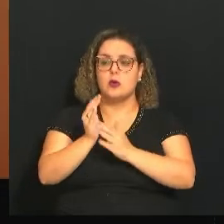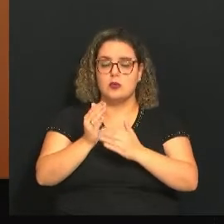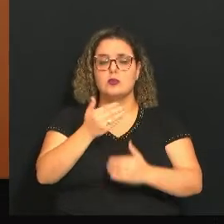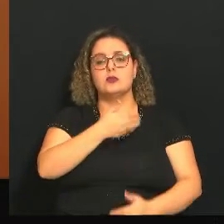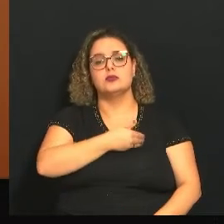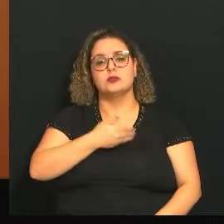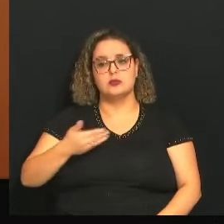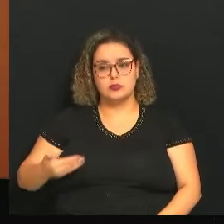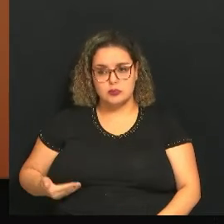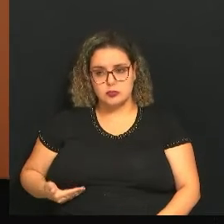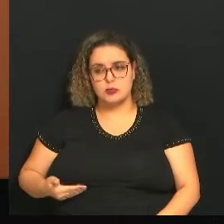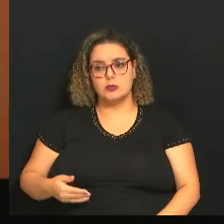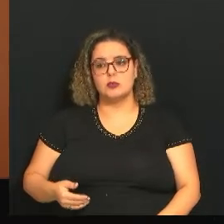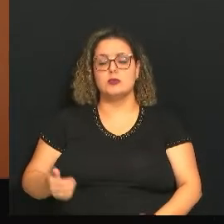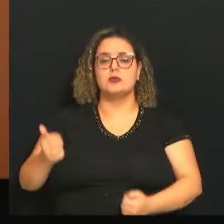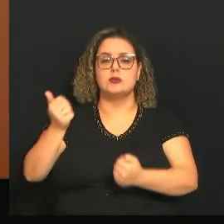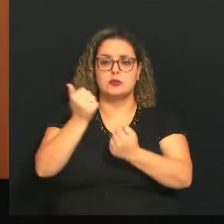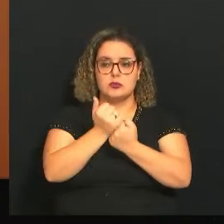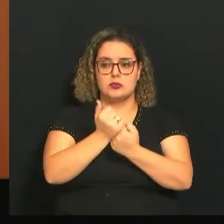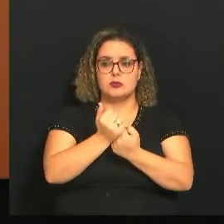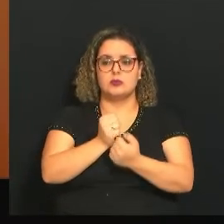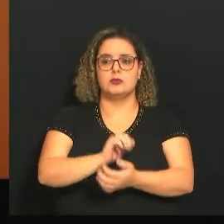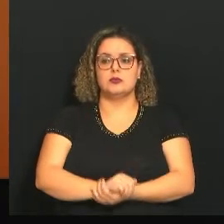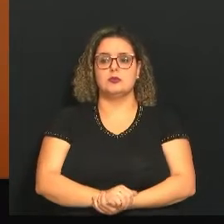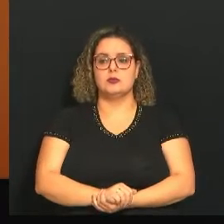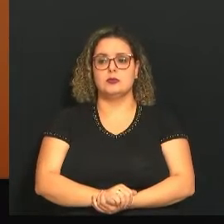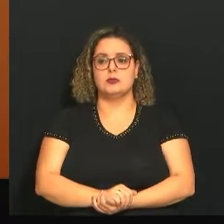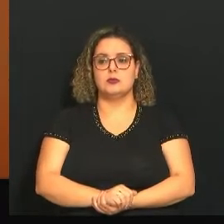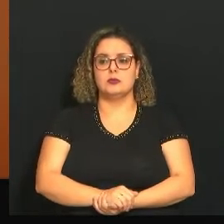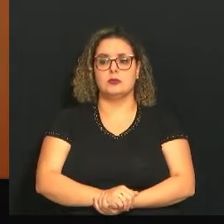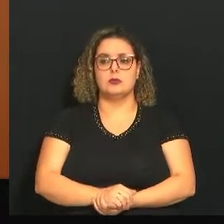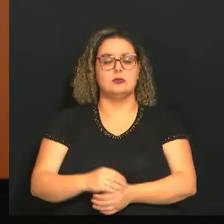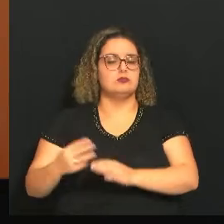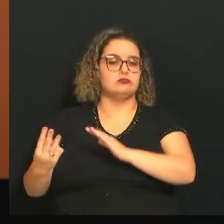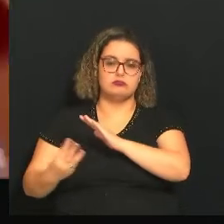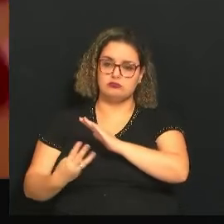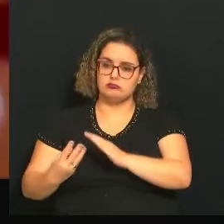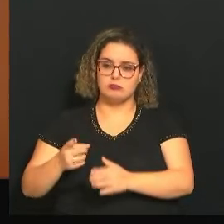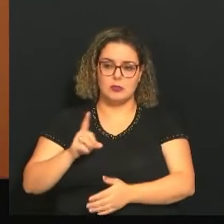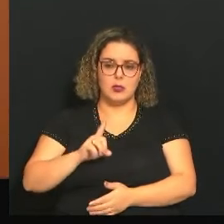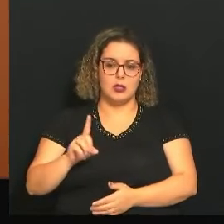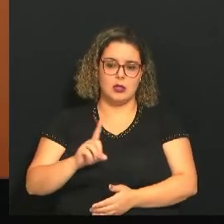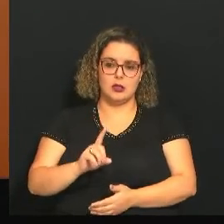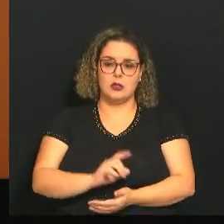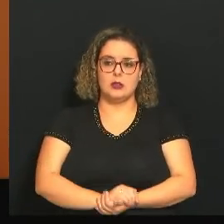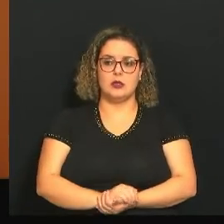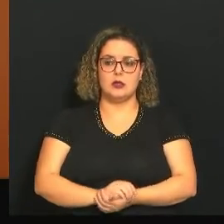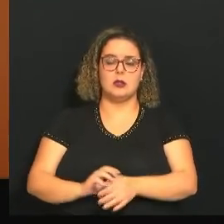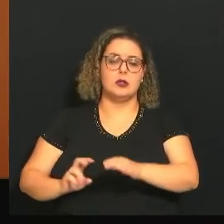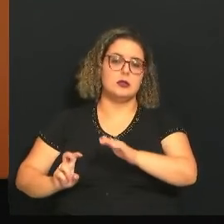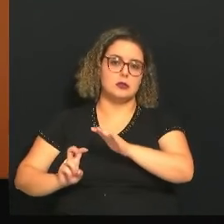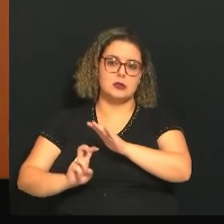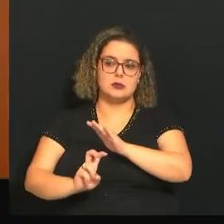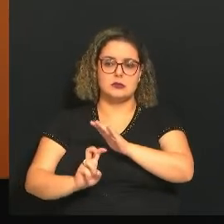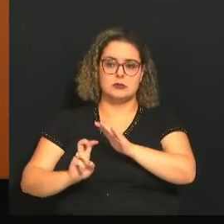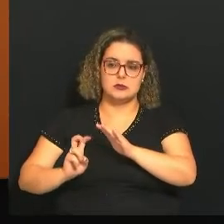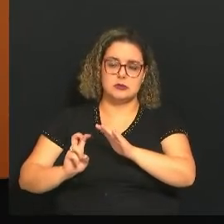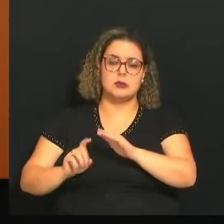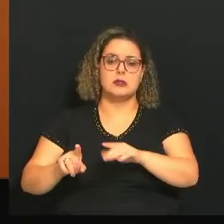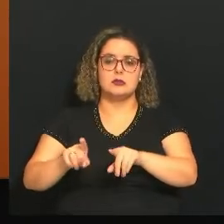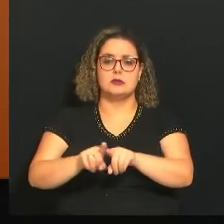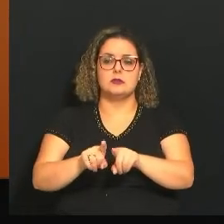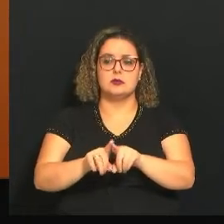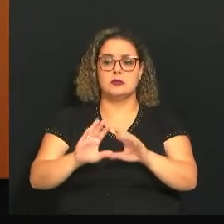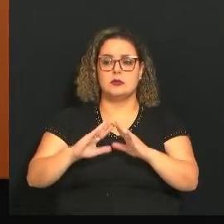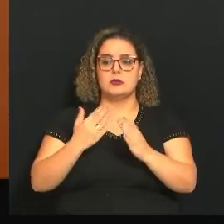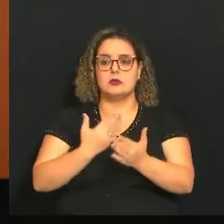concursados, uma discussão de desterceirização, inclusive, nas creches e na escola, voltar a ter